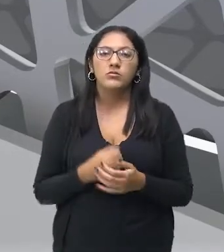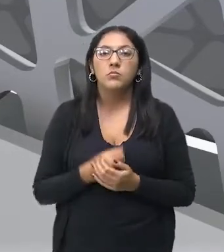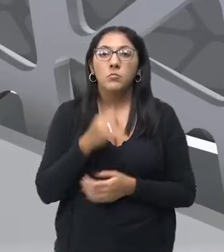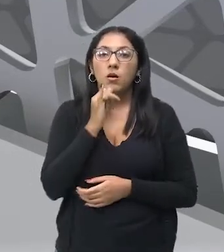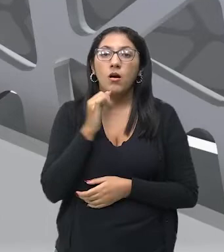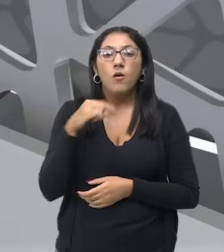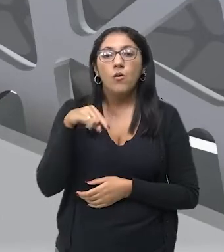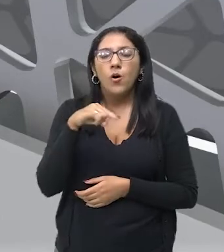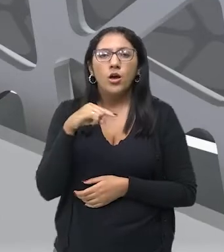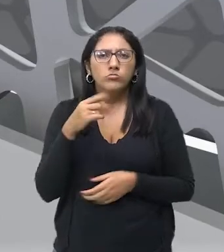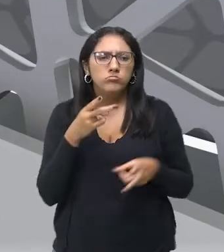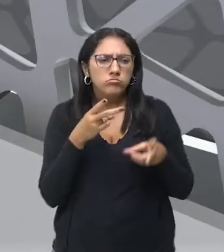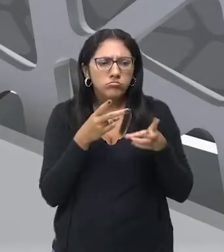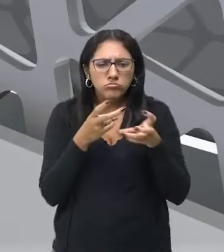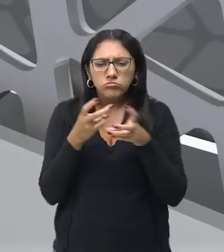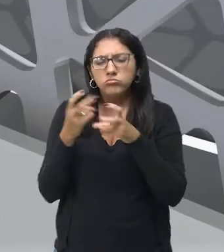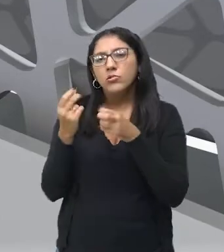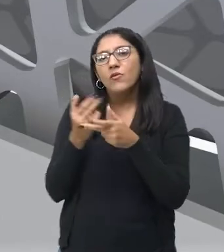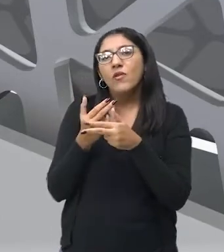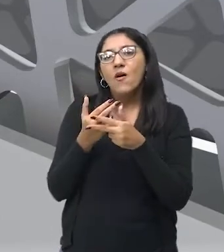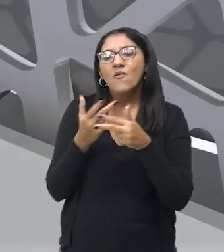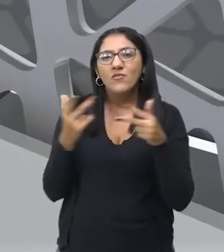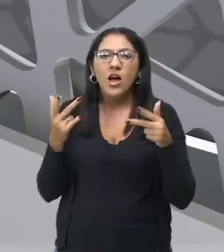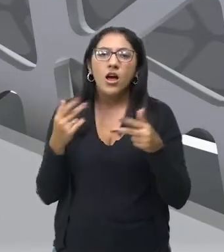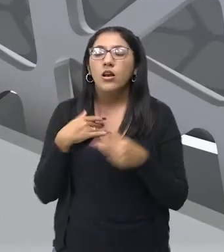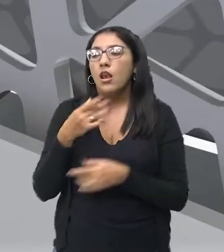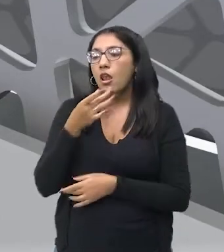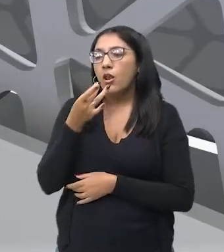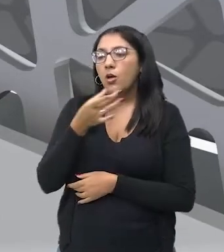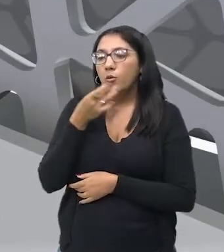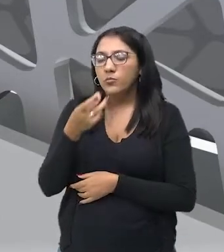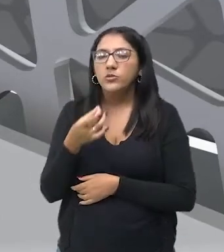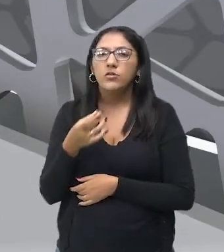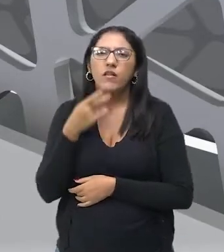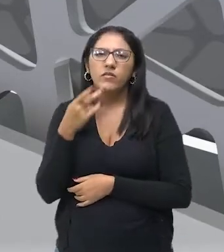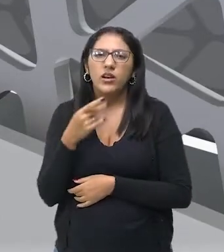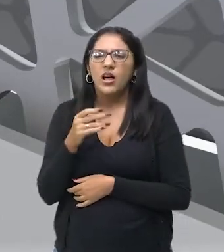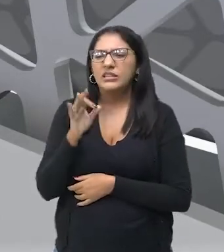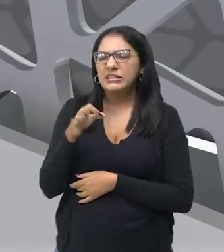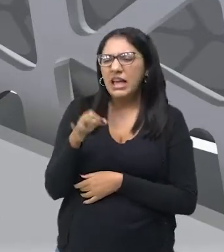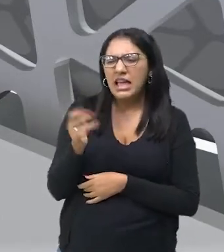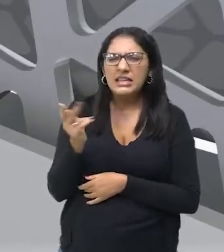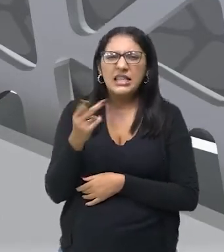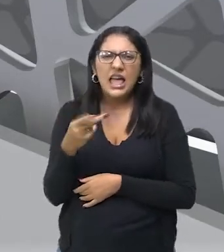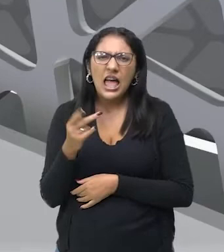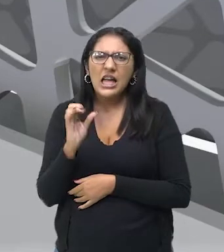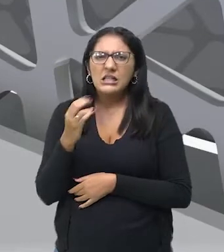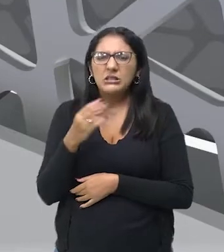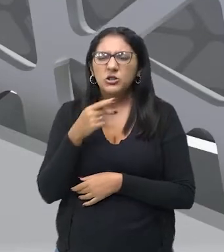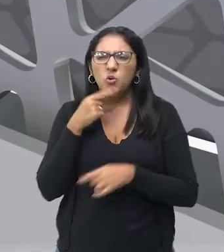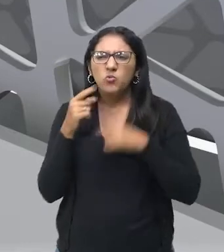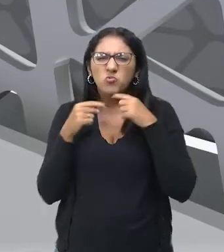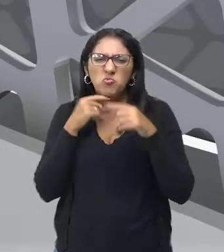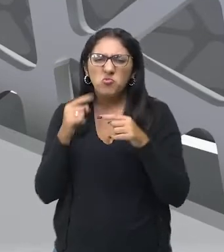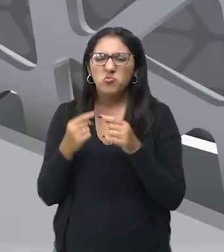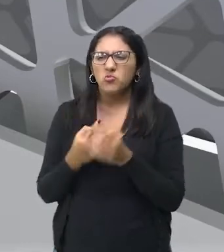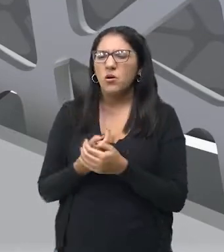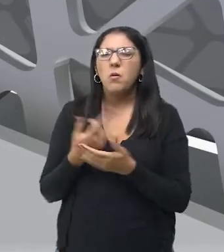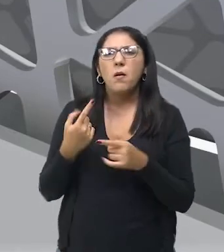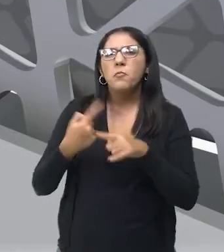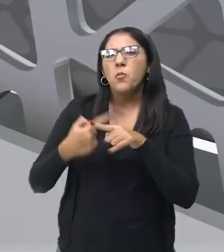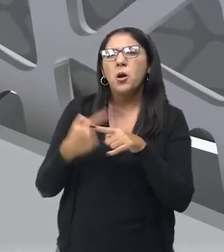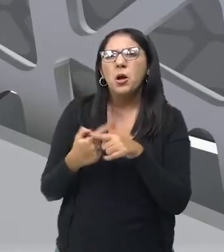a situação, emite uma opinião, alguém vai discordar de você, alguém vai colocar a sua opinião em xeque, vamos dizer assim,